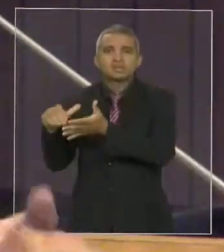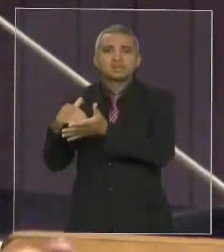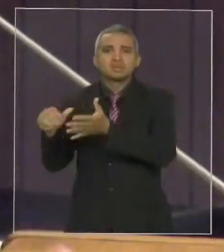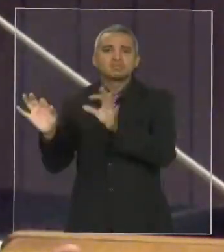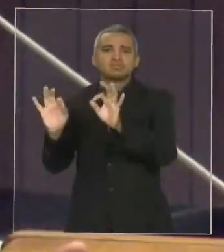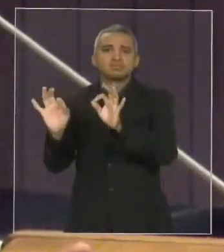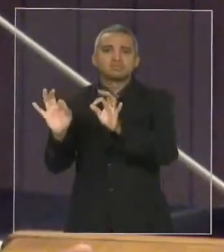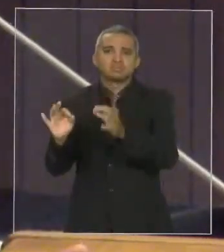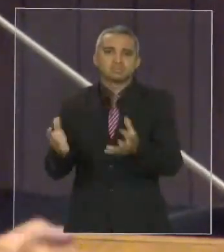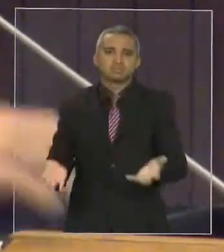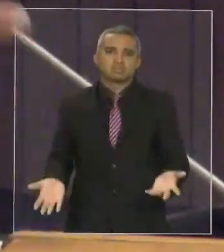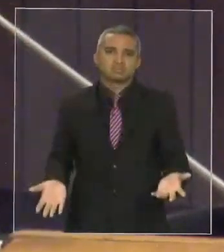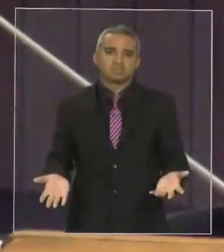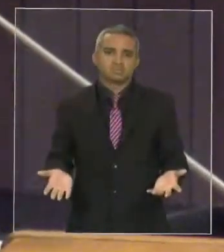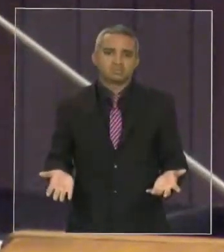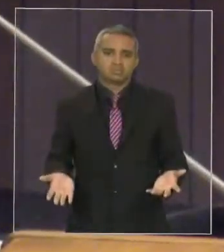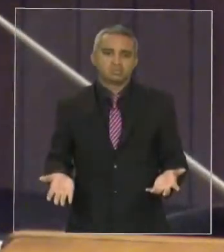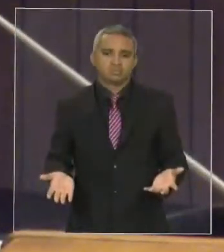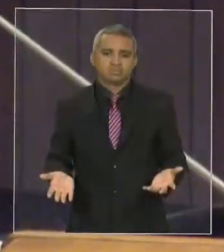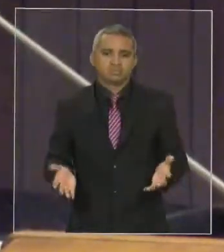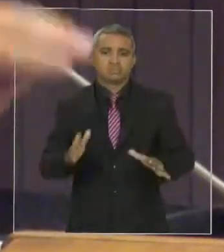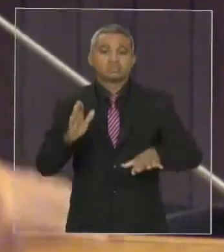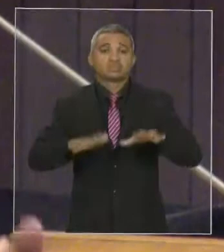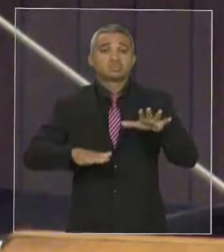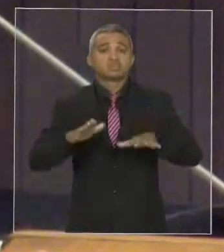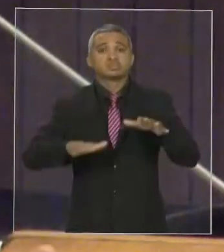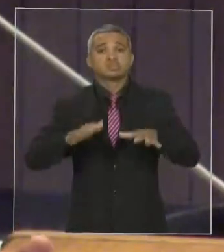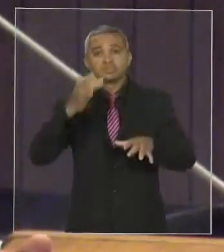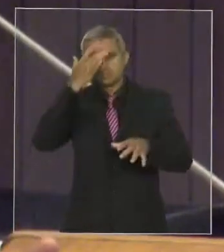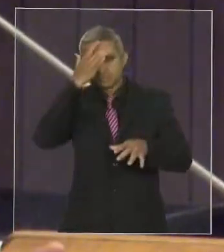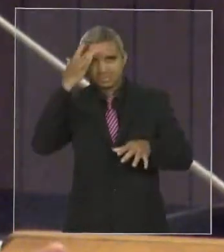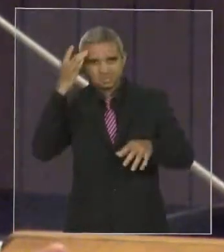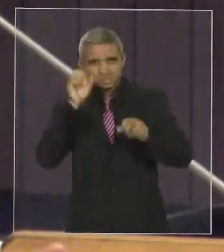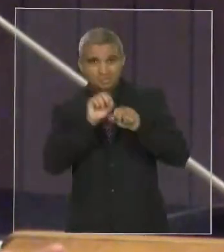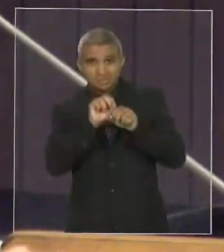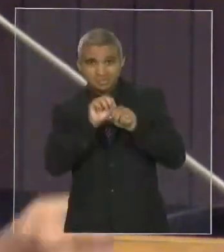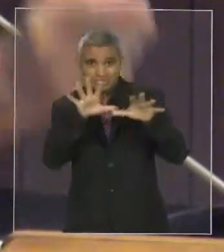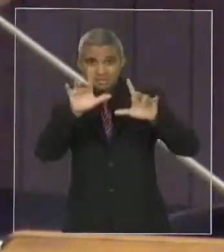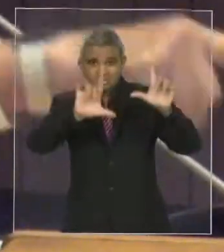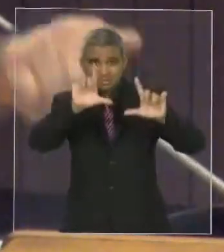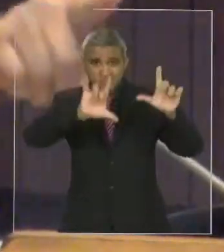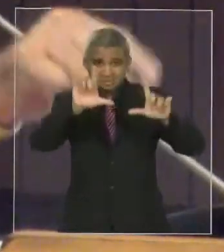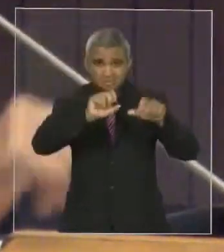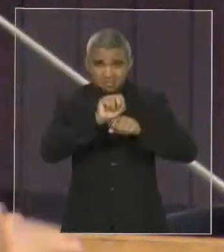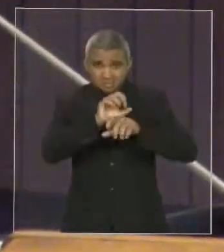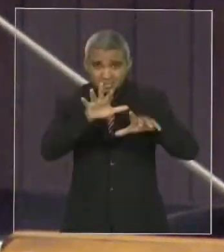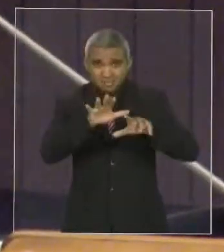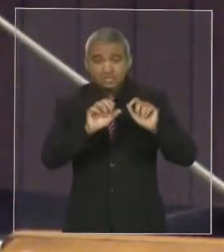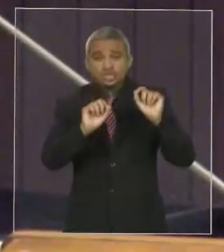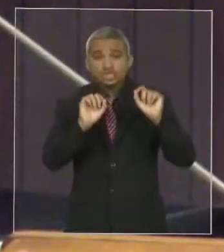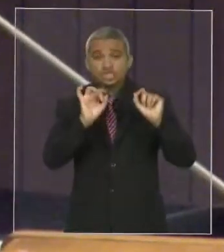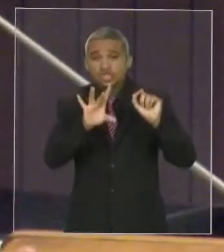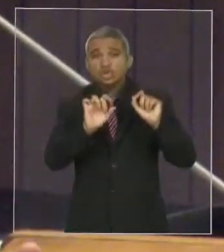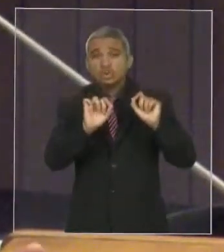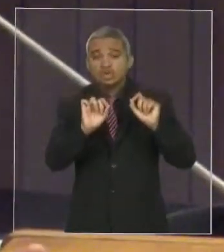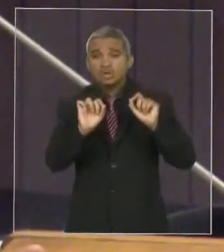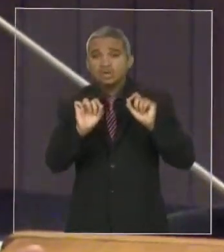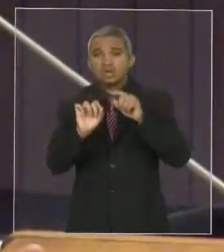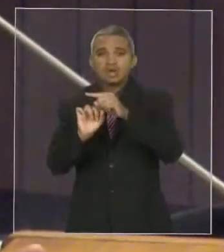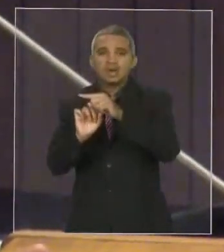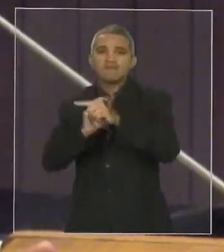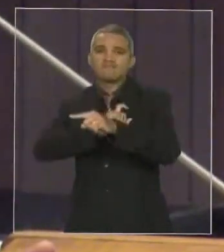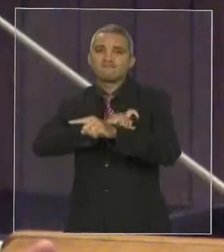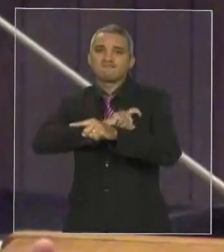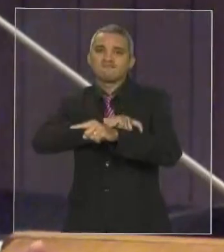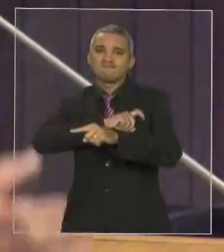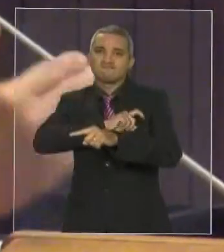uma matéria dessa para atingir diretamente o governador Flávio Dino, e que, na realidade, a